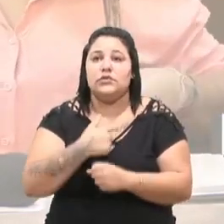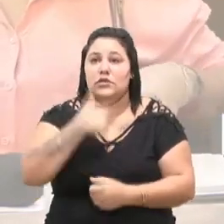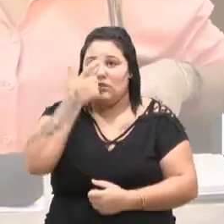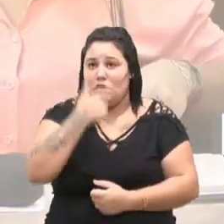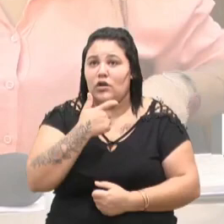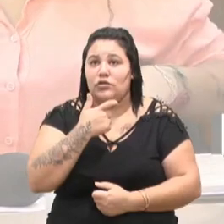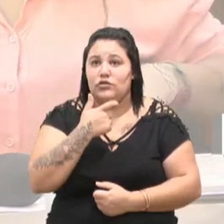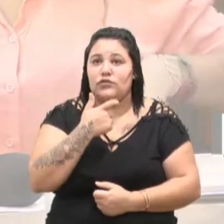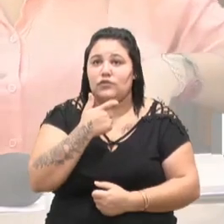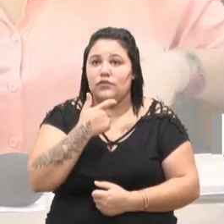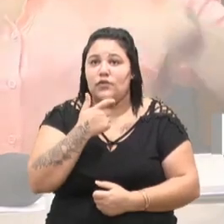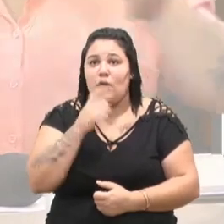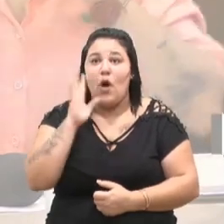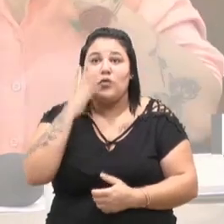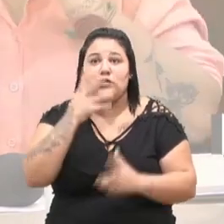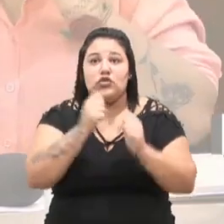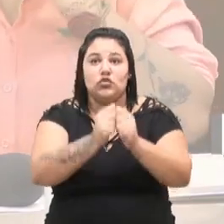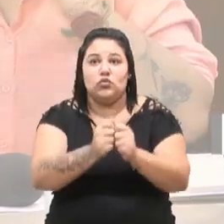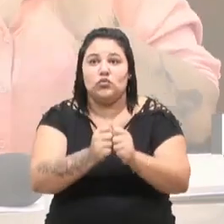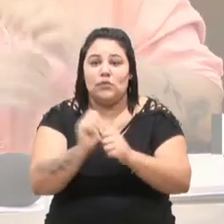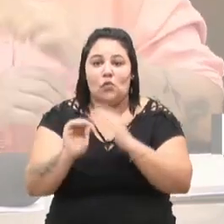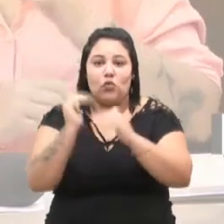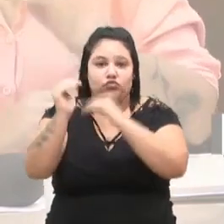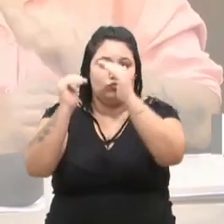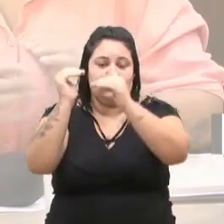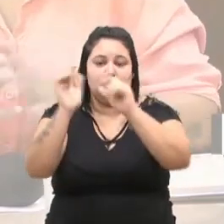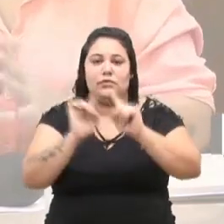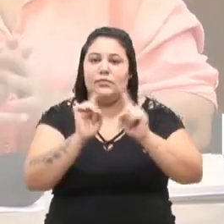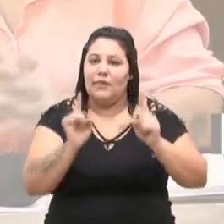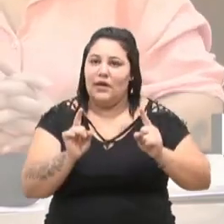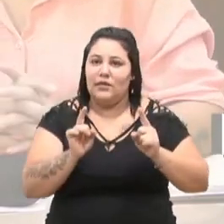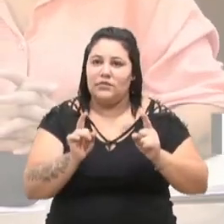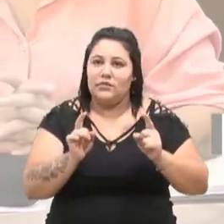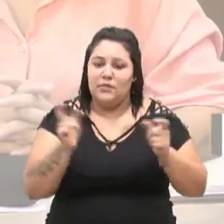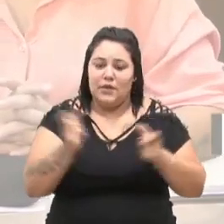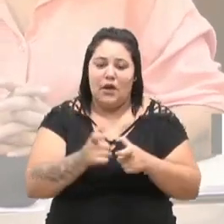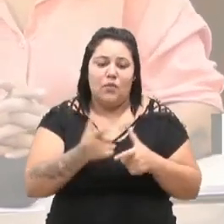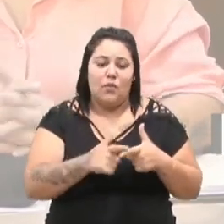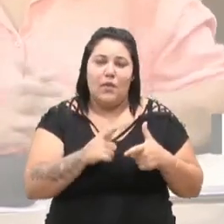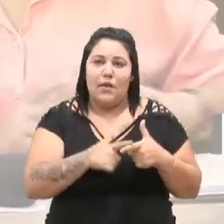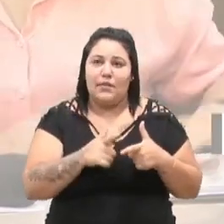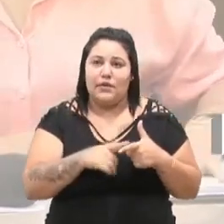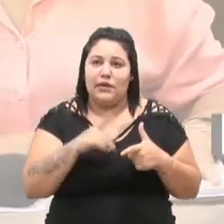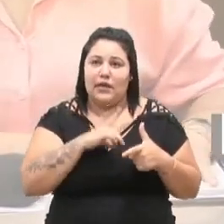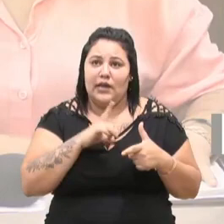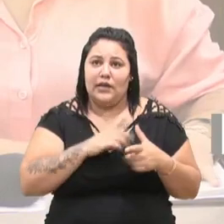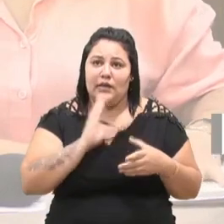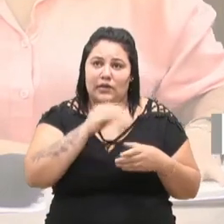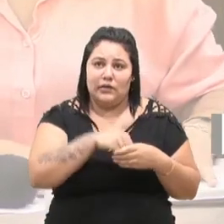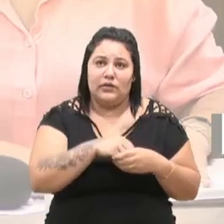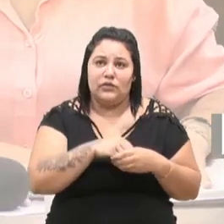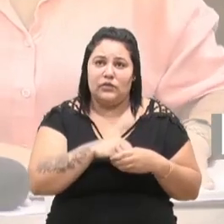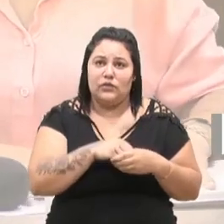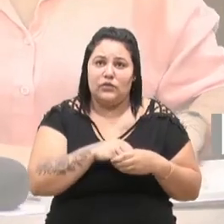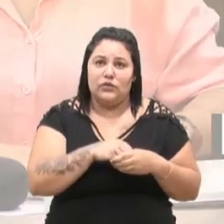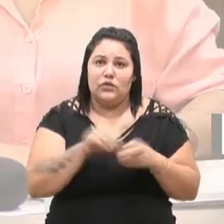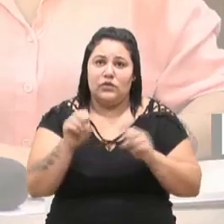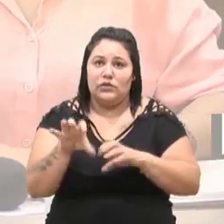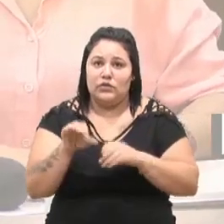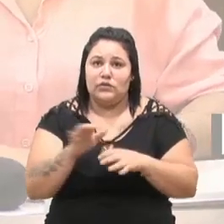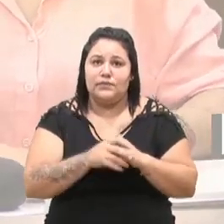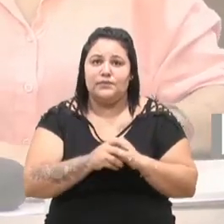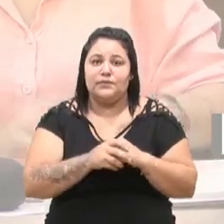forma concomitante, mas isso é uma parte muito pequena do problema que nós temos na educação, né? Então, são